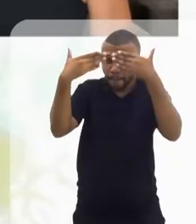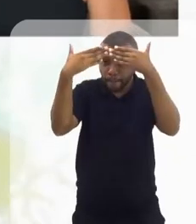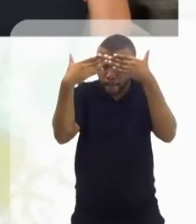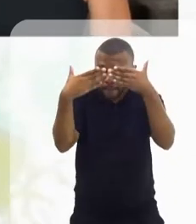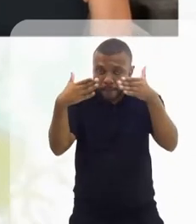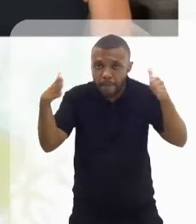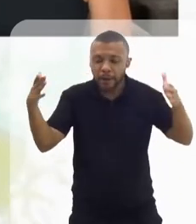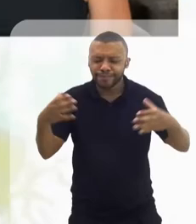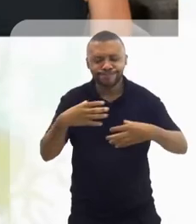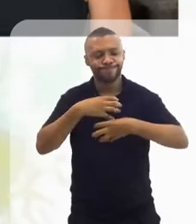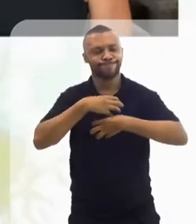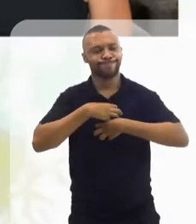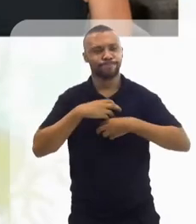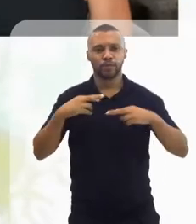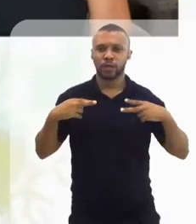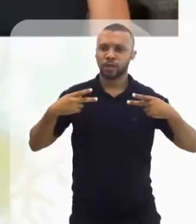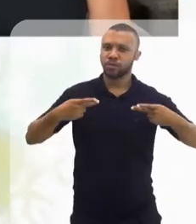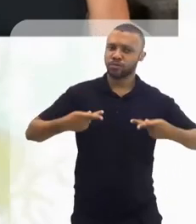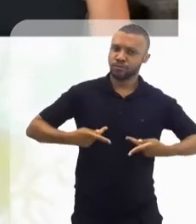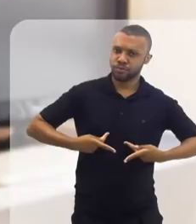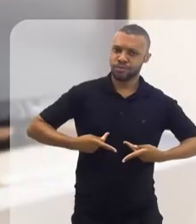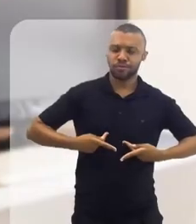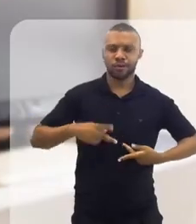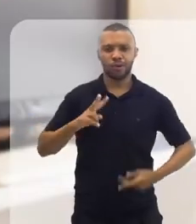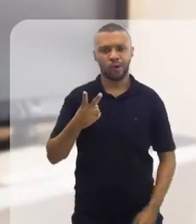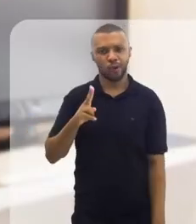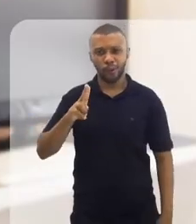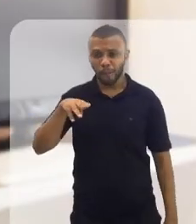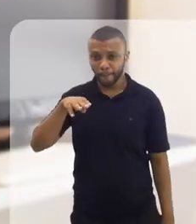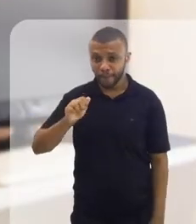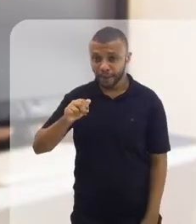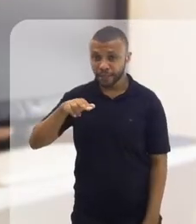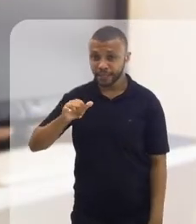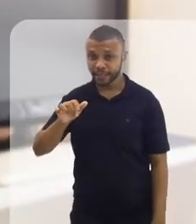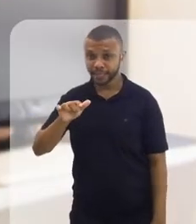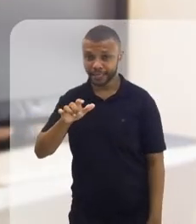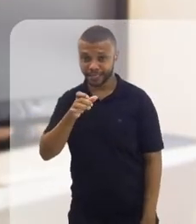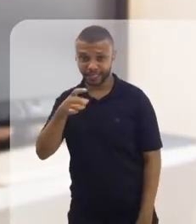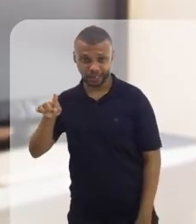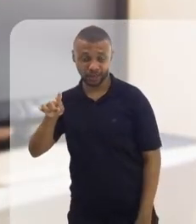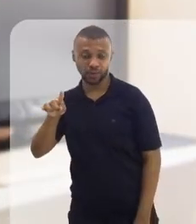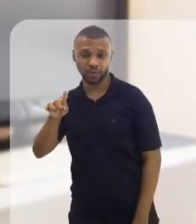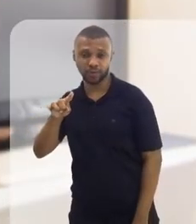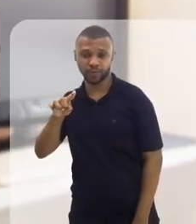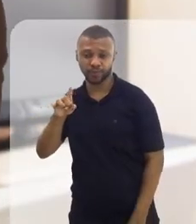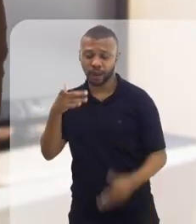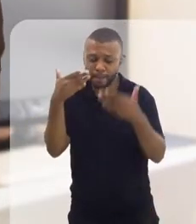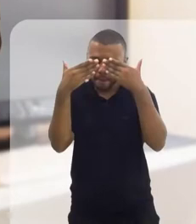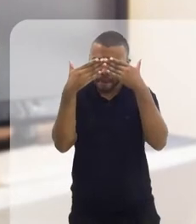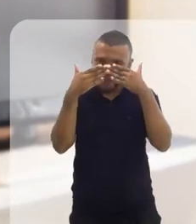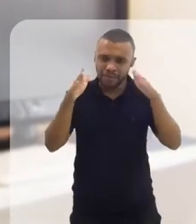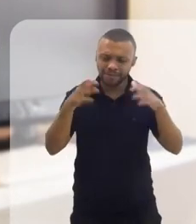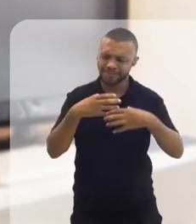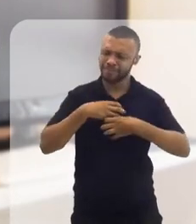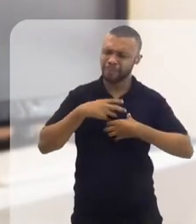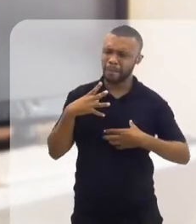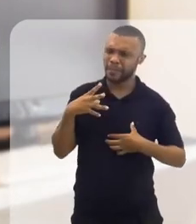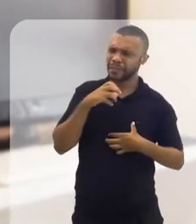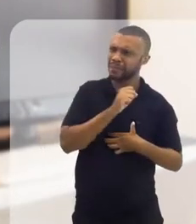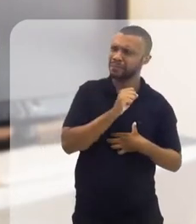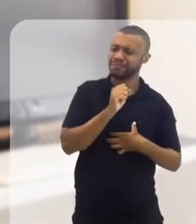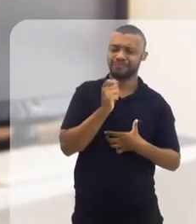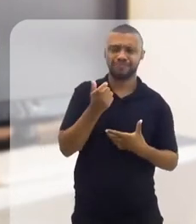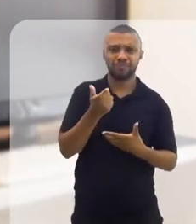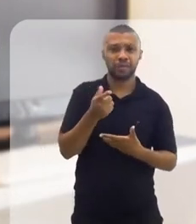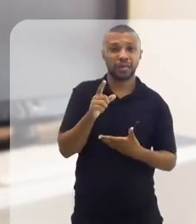vai ampliando, a nossa humanização vai se revelando, a gente vai percebendo coisas que hoje realmente não dá mais para